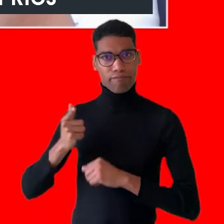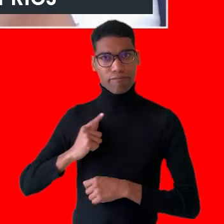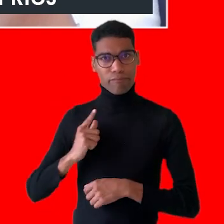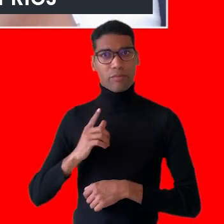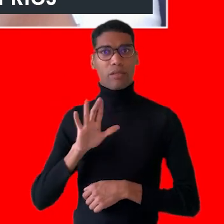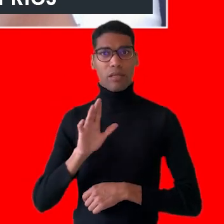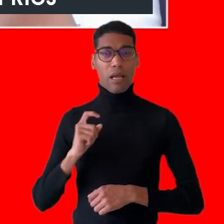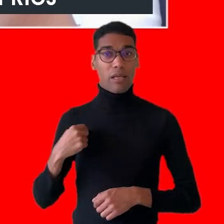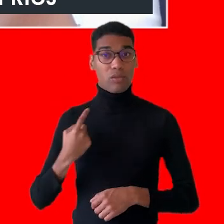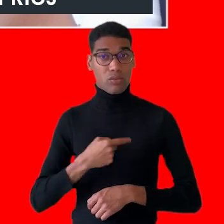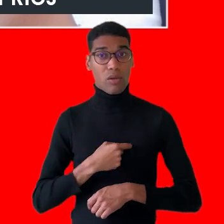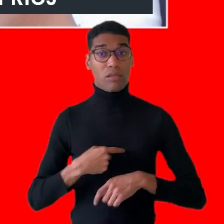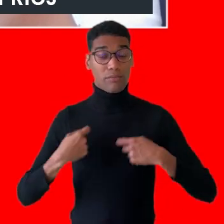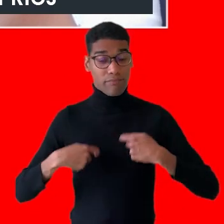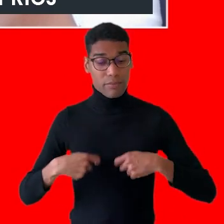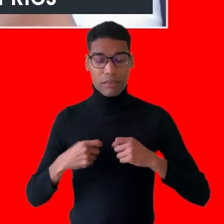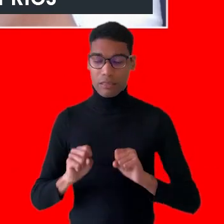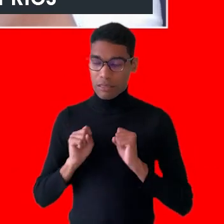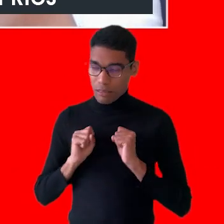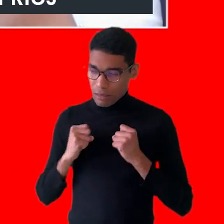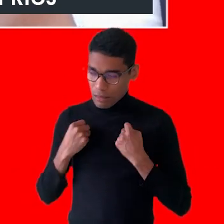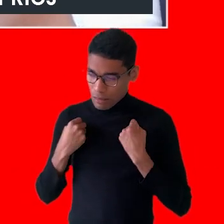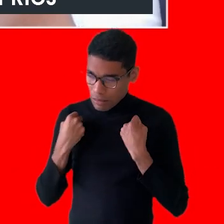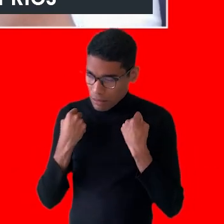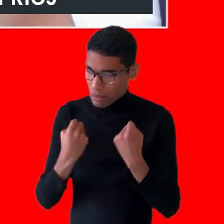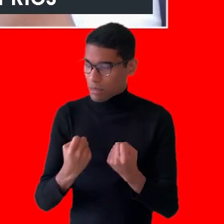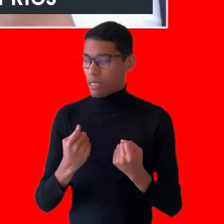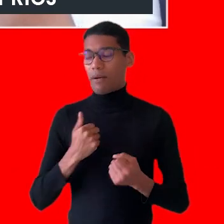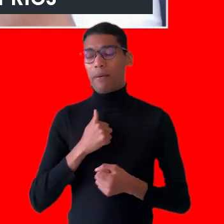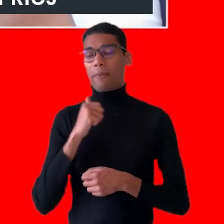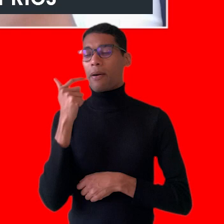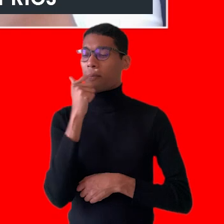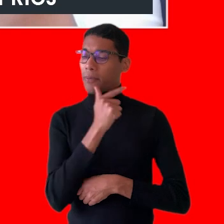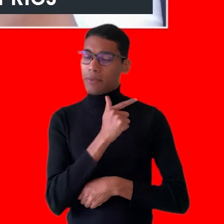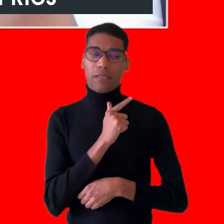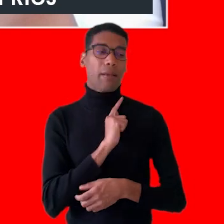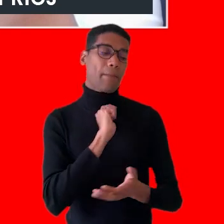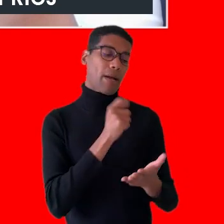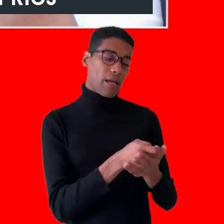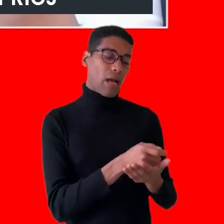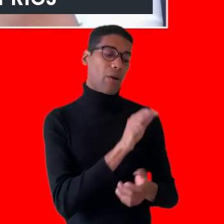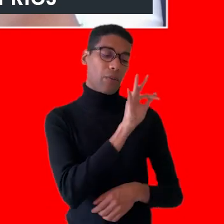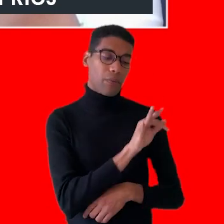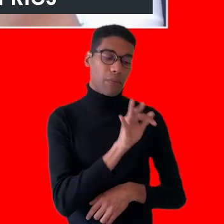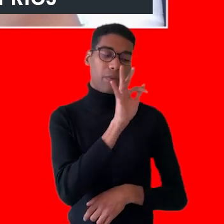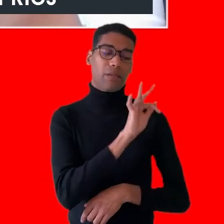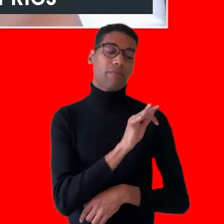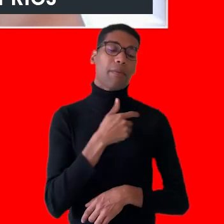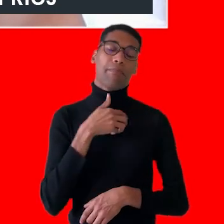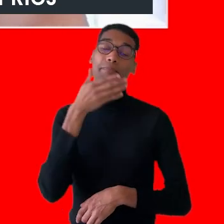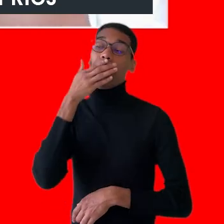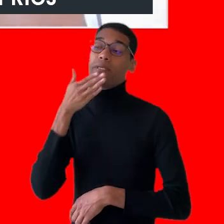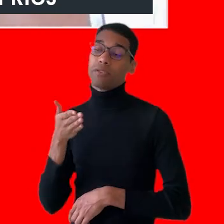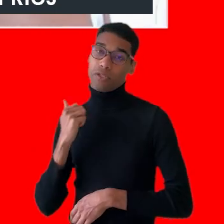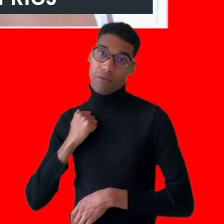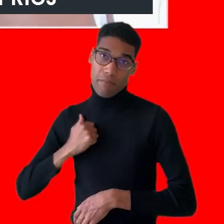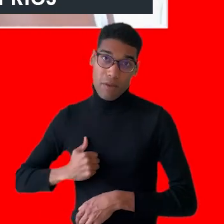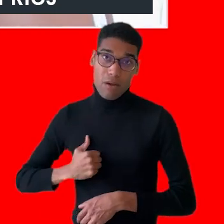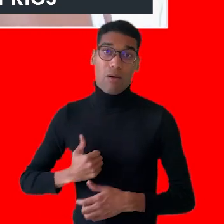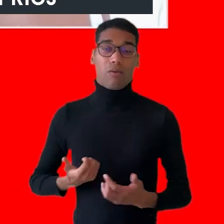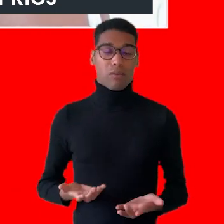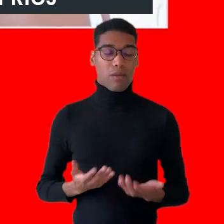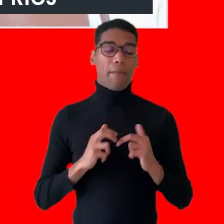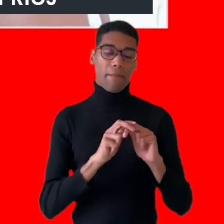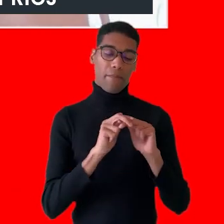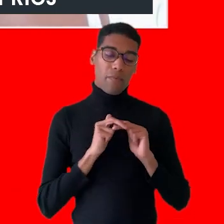e nós temos que galgar esse caminho por universidades pagas, tentando bolsas, não é por